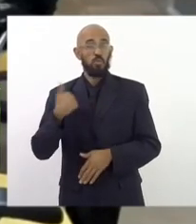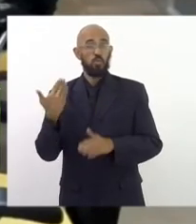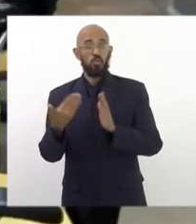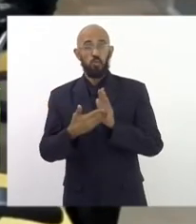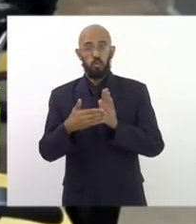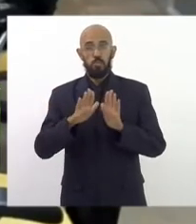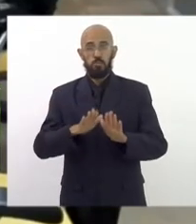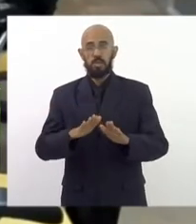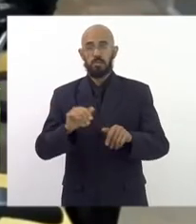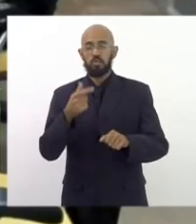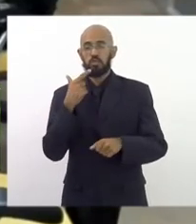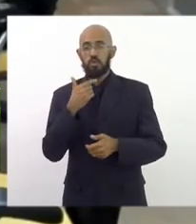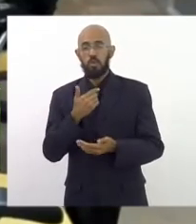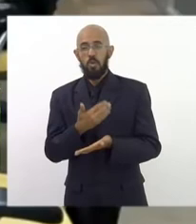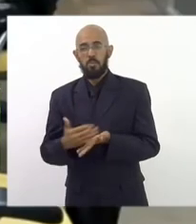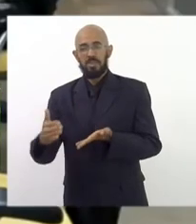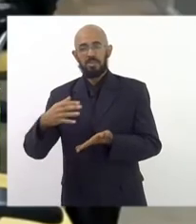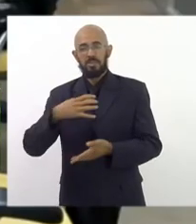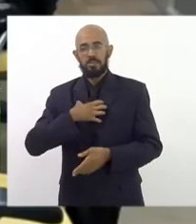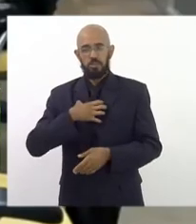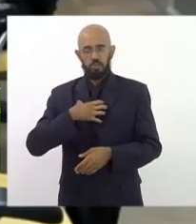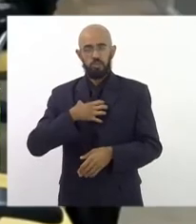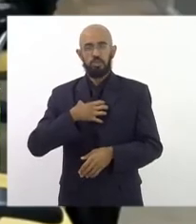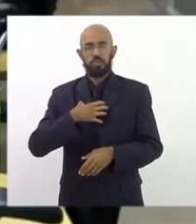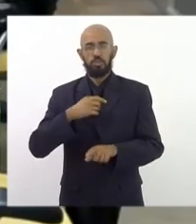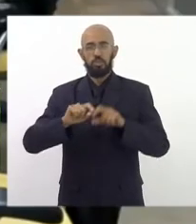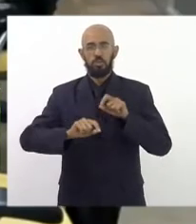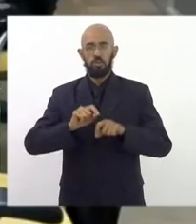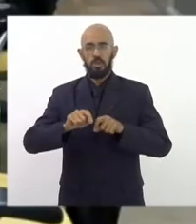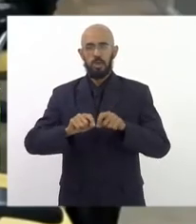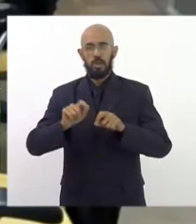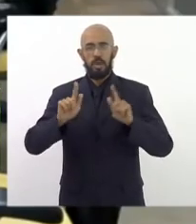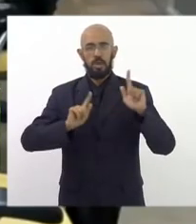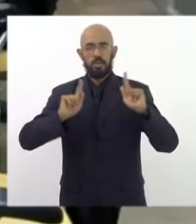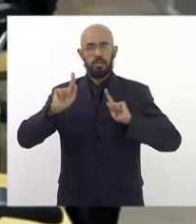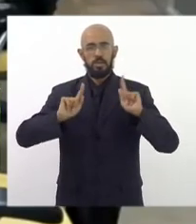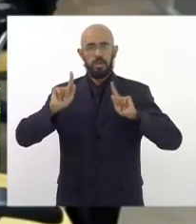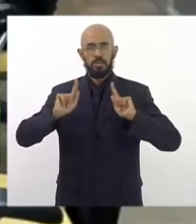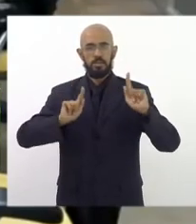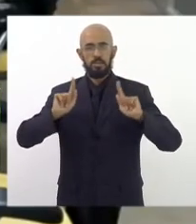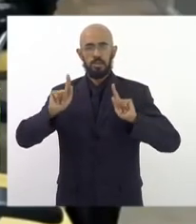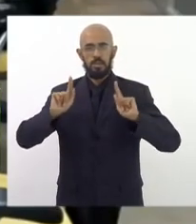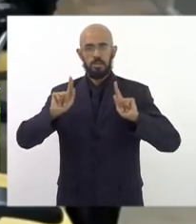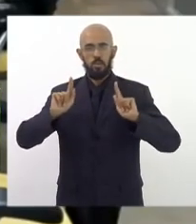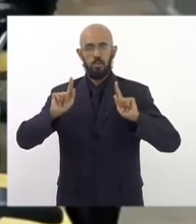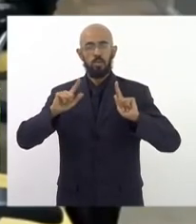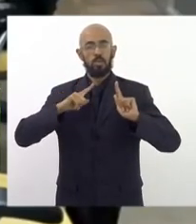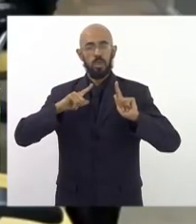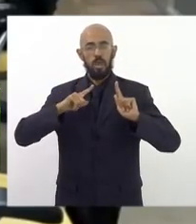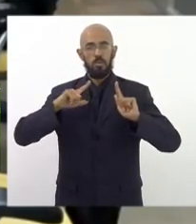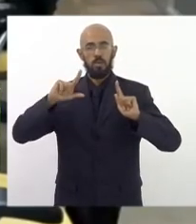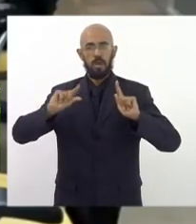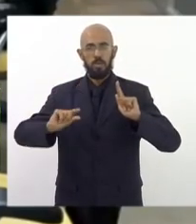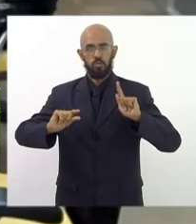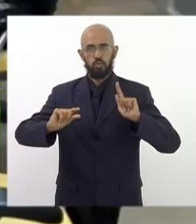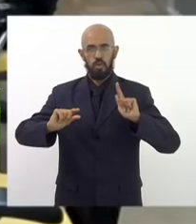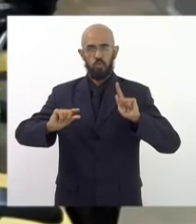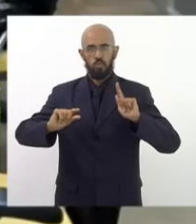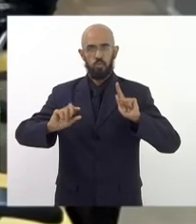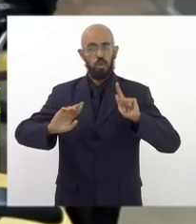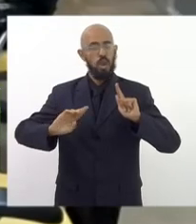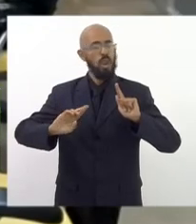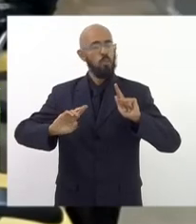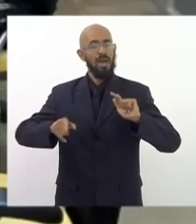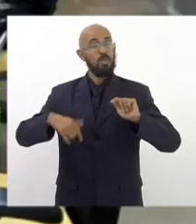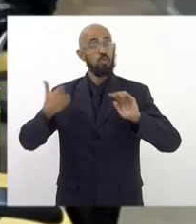alguma forma começamos a sentir isso nos processos de licitação, com uma redução, nem todos, né? Claro